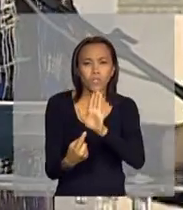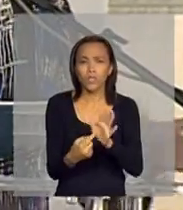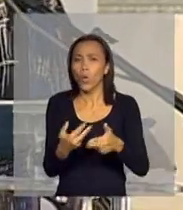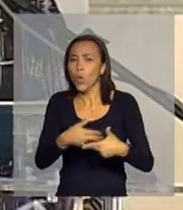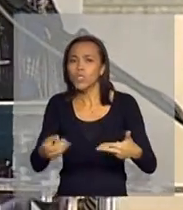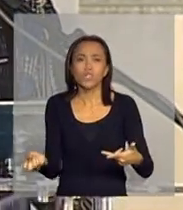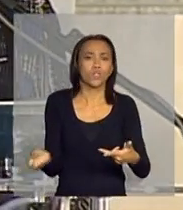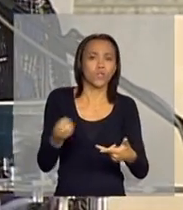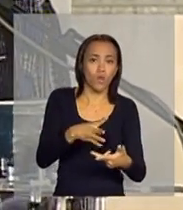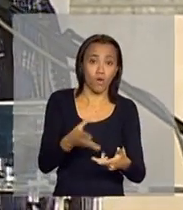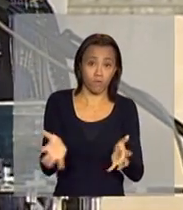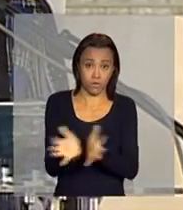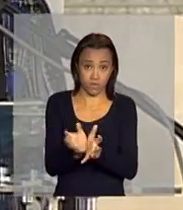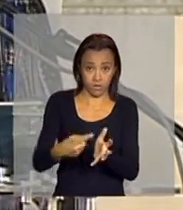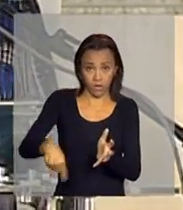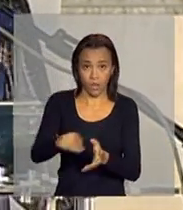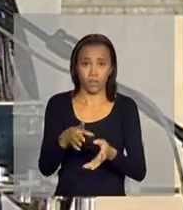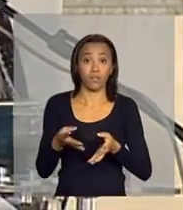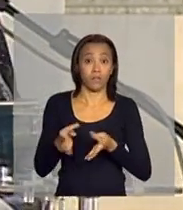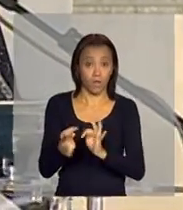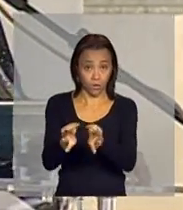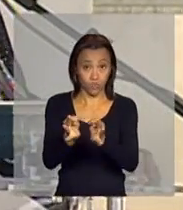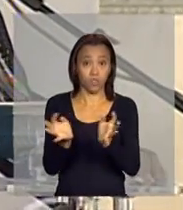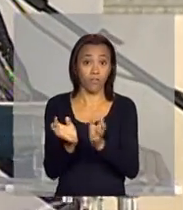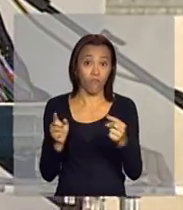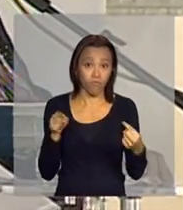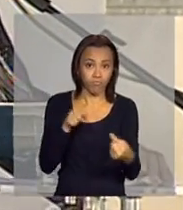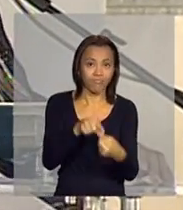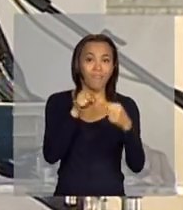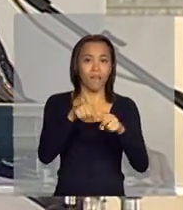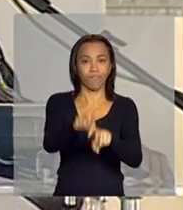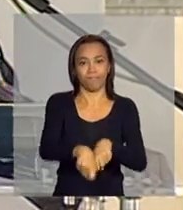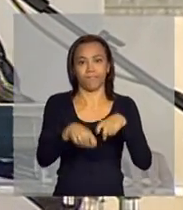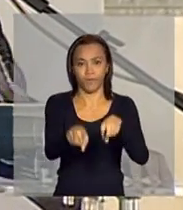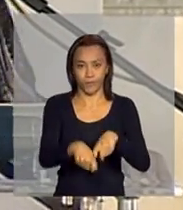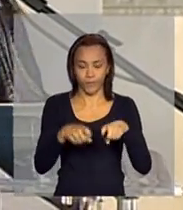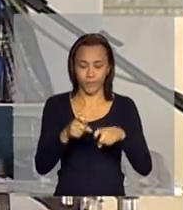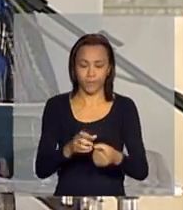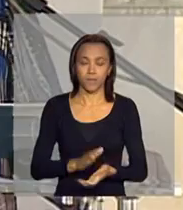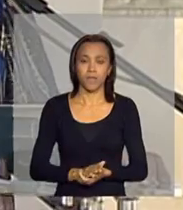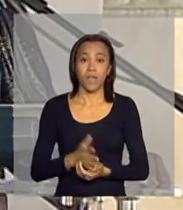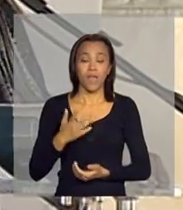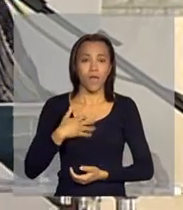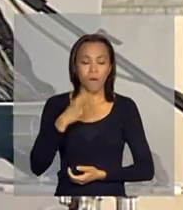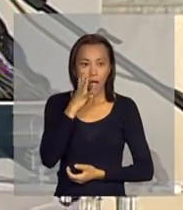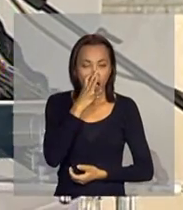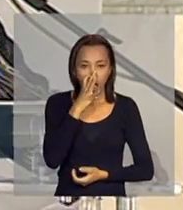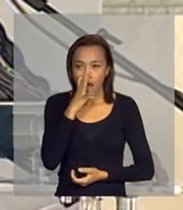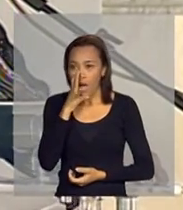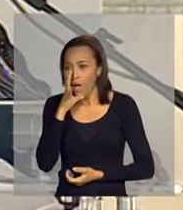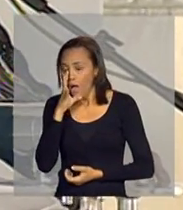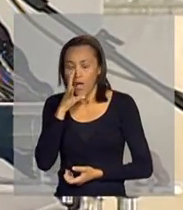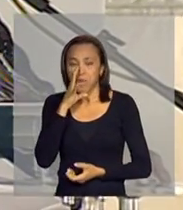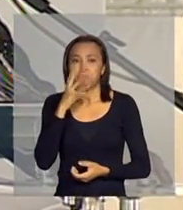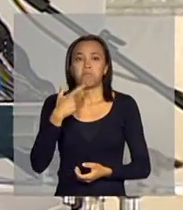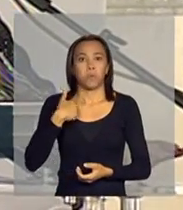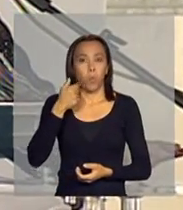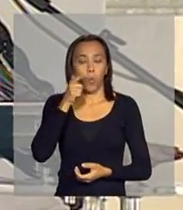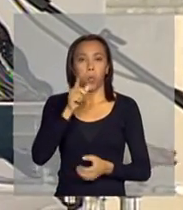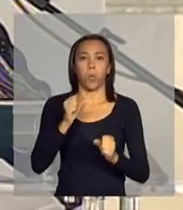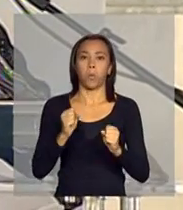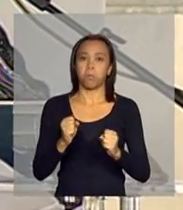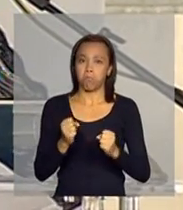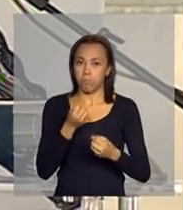novidades tecnológicas do setor agrícola. Minhas expectativas foram superadas, como eu disse para